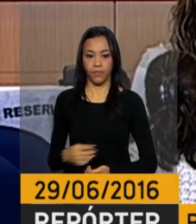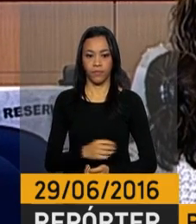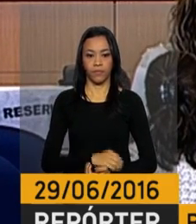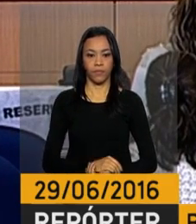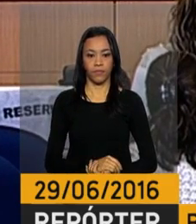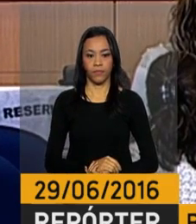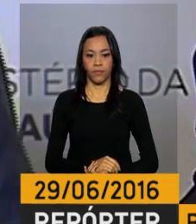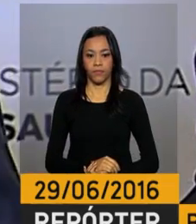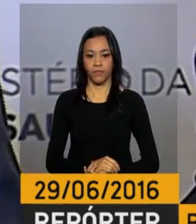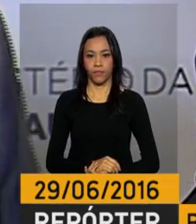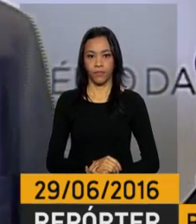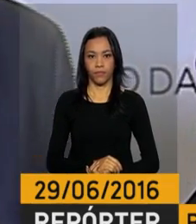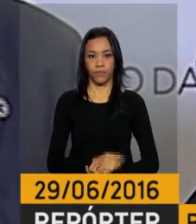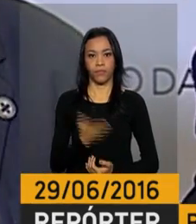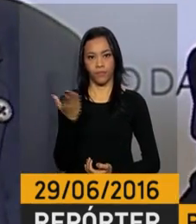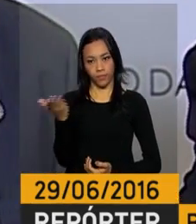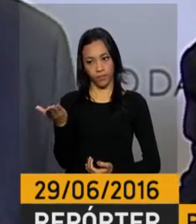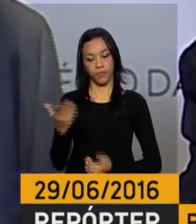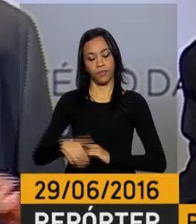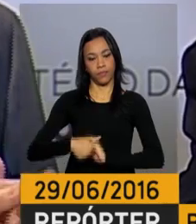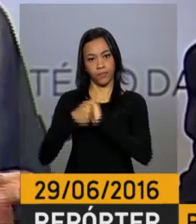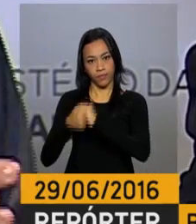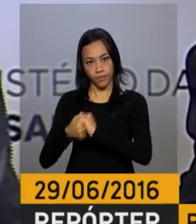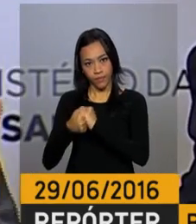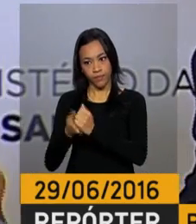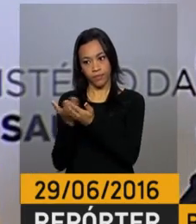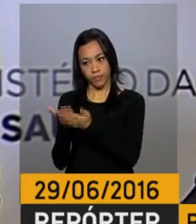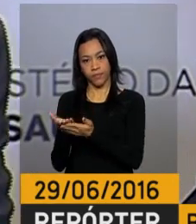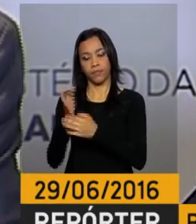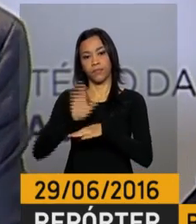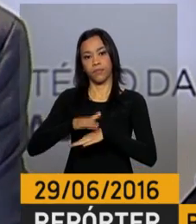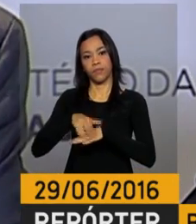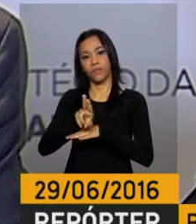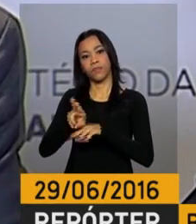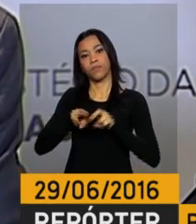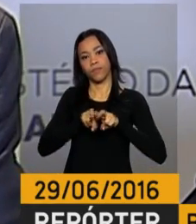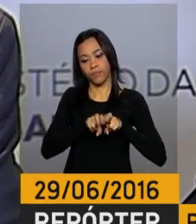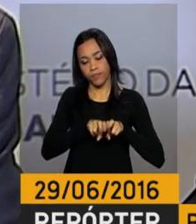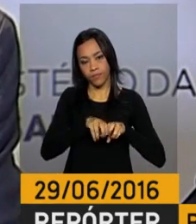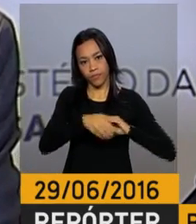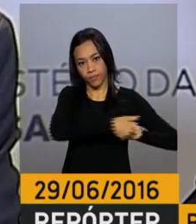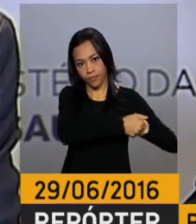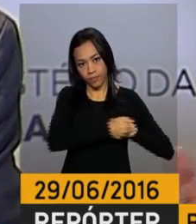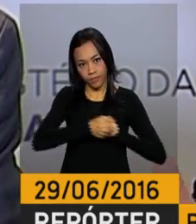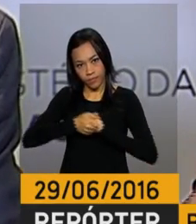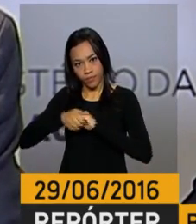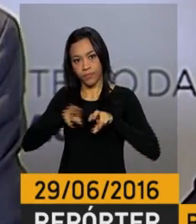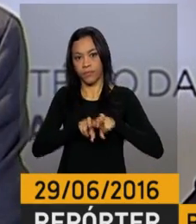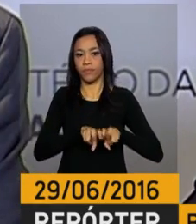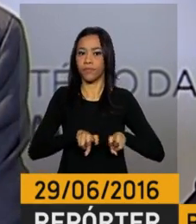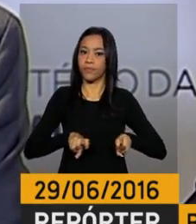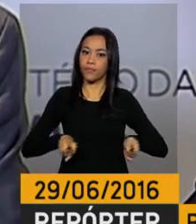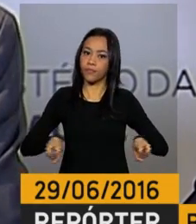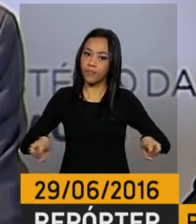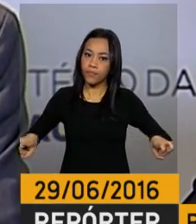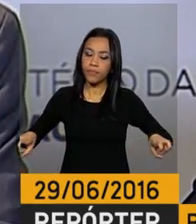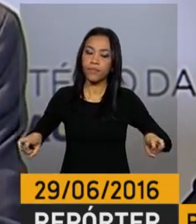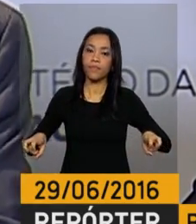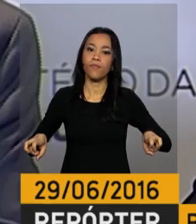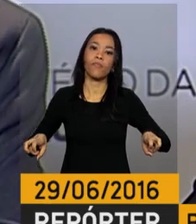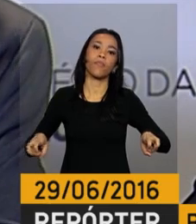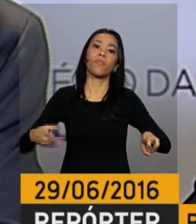Maros uma pessoa de quem eu cumprimento todos aqui na mesa já citados Senhores